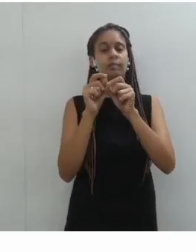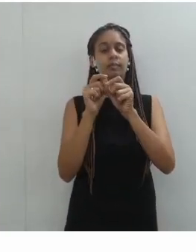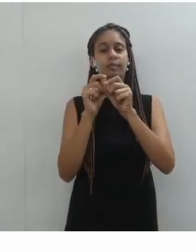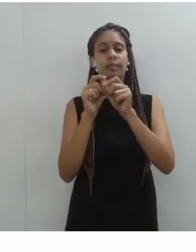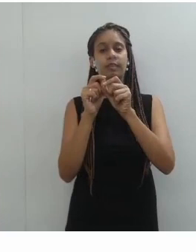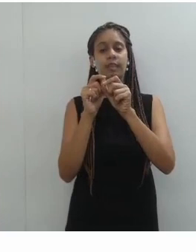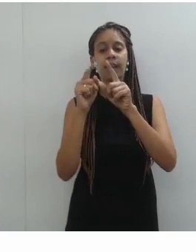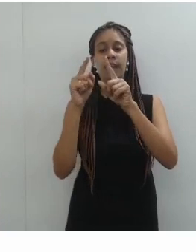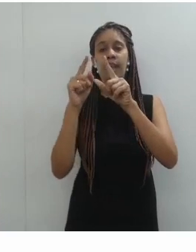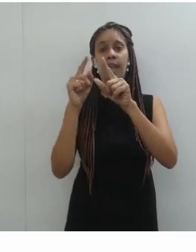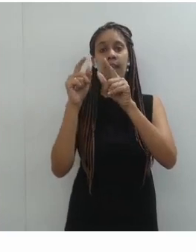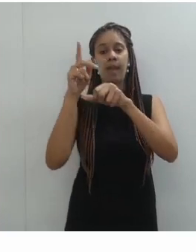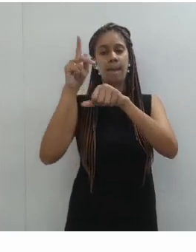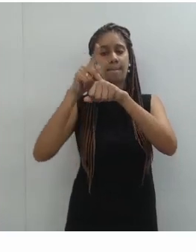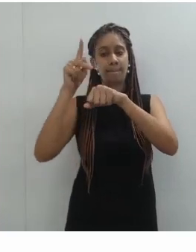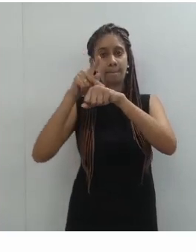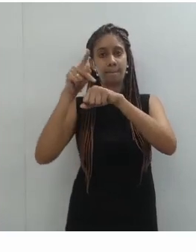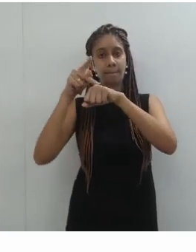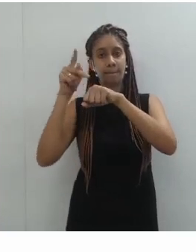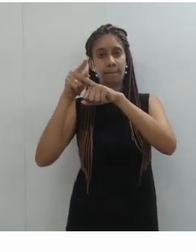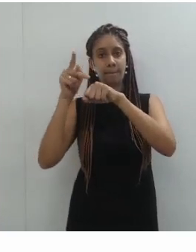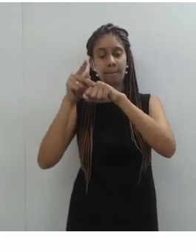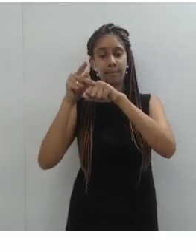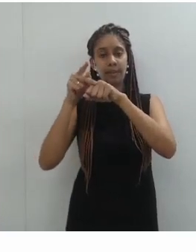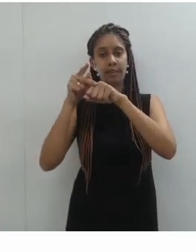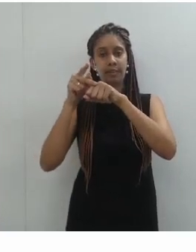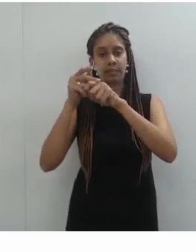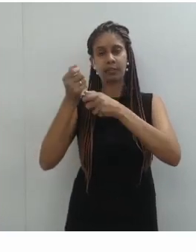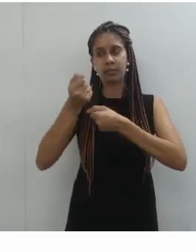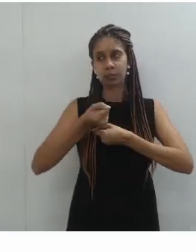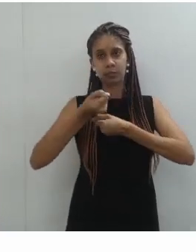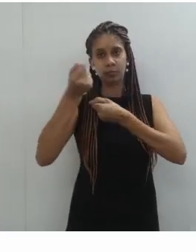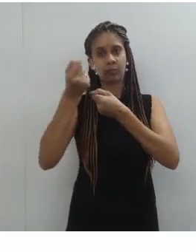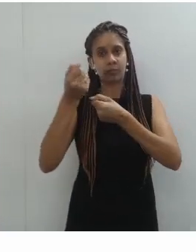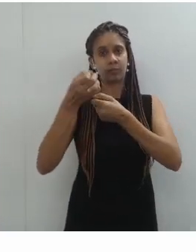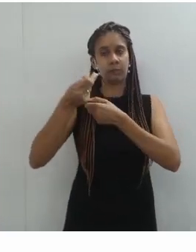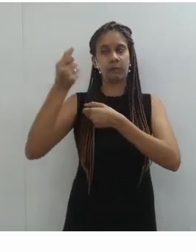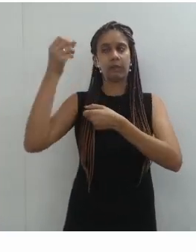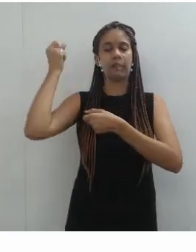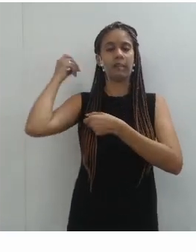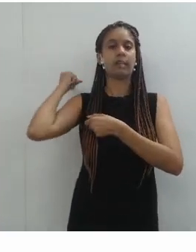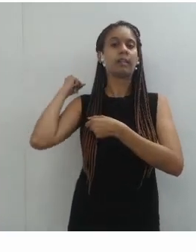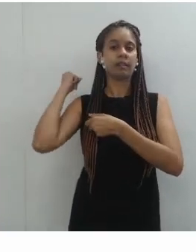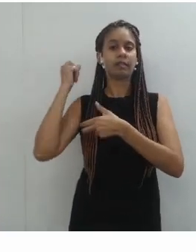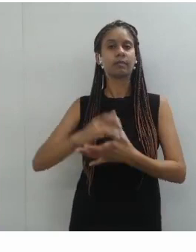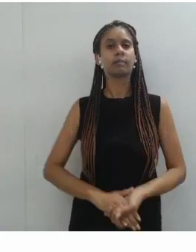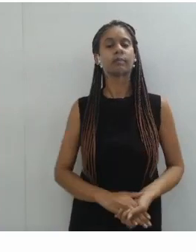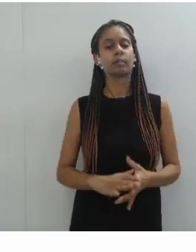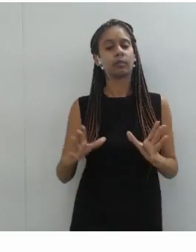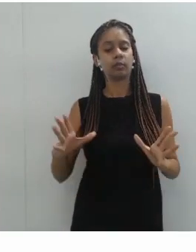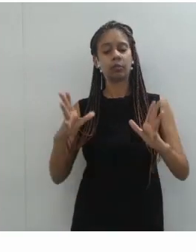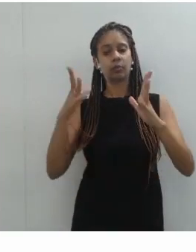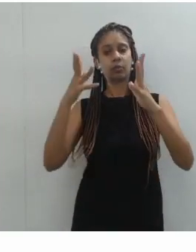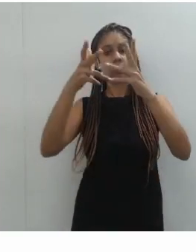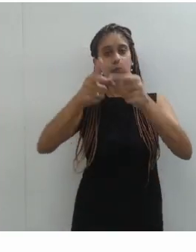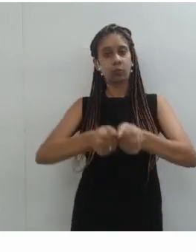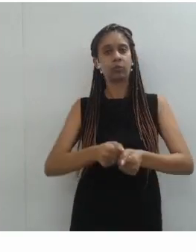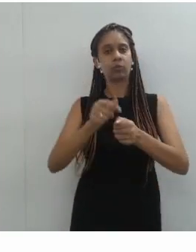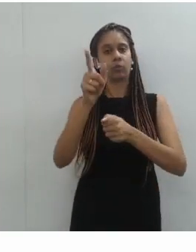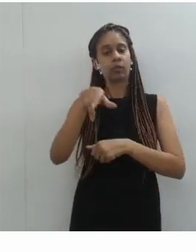pontas de pedra lascada de uma lança pré-histórica. Tudo isso serve